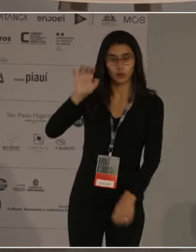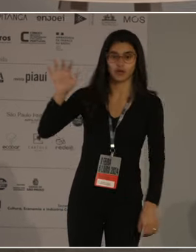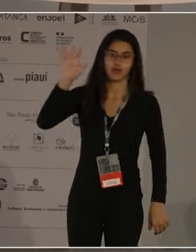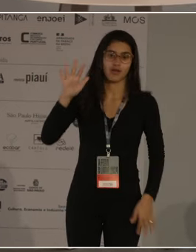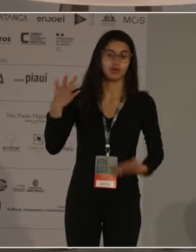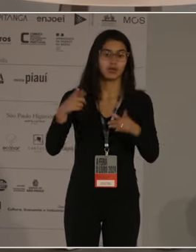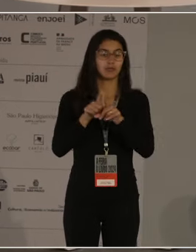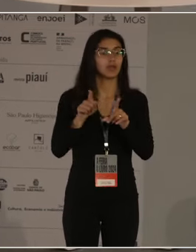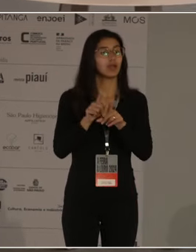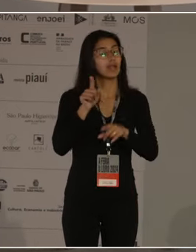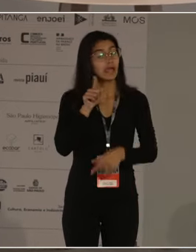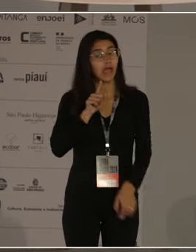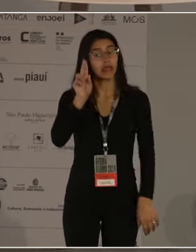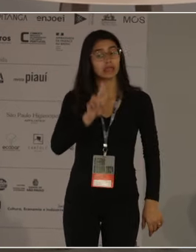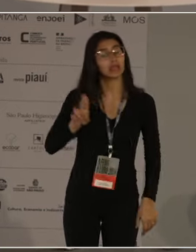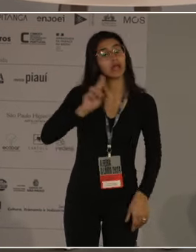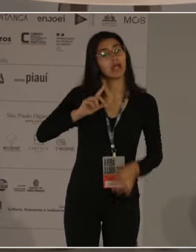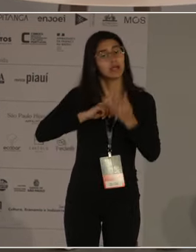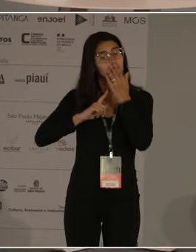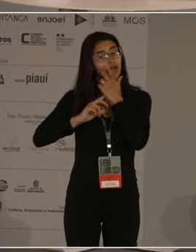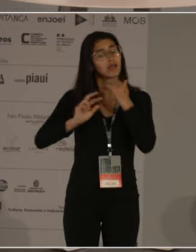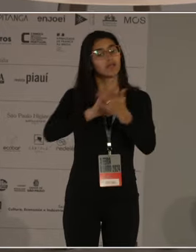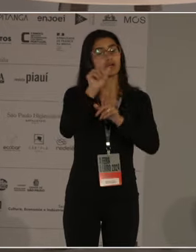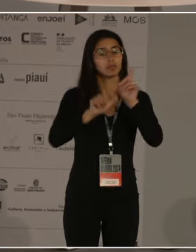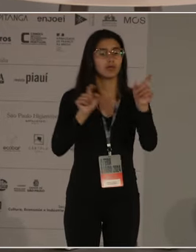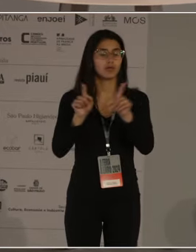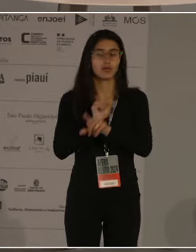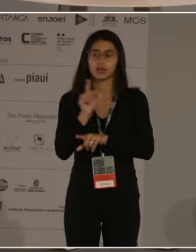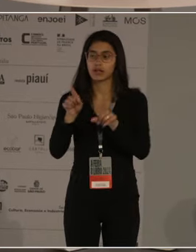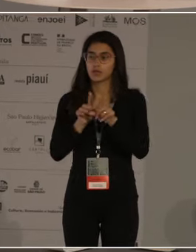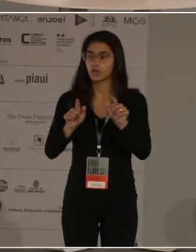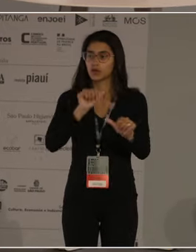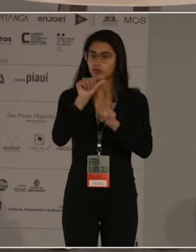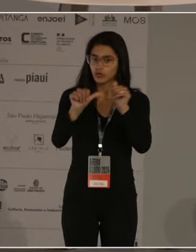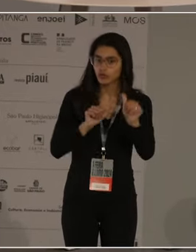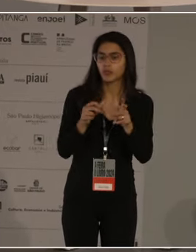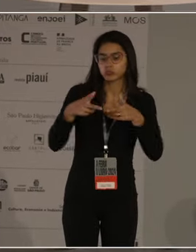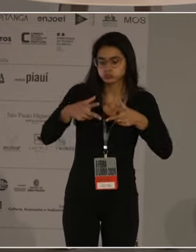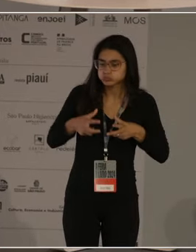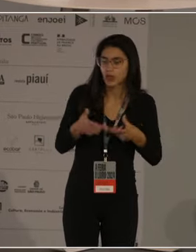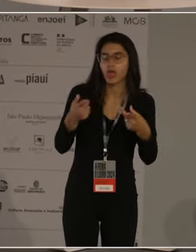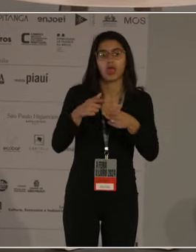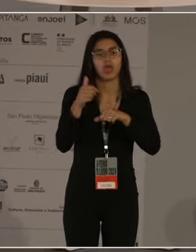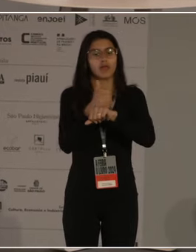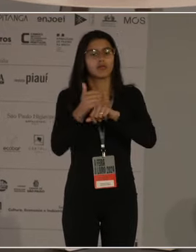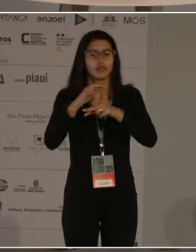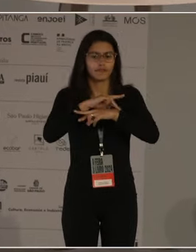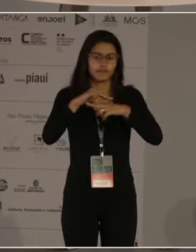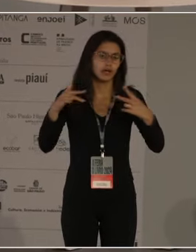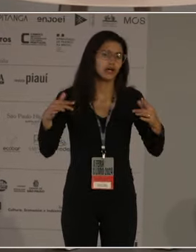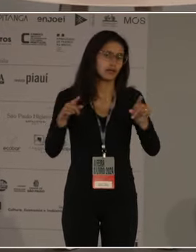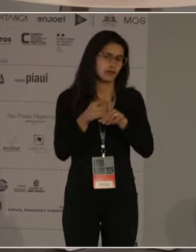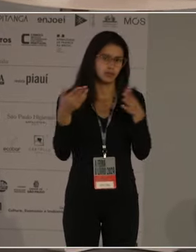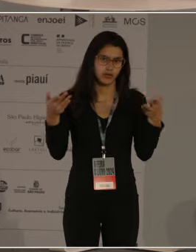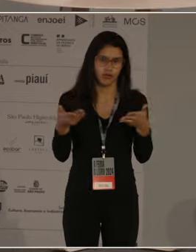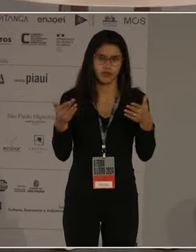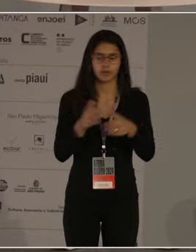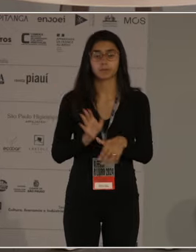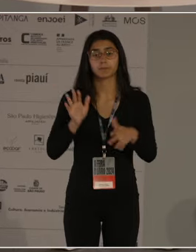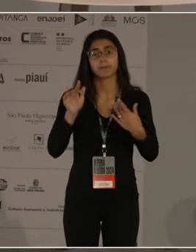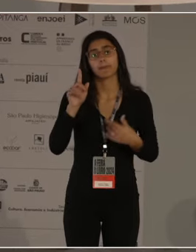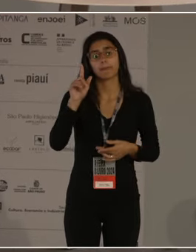essa universidade tem muita gente ali que virou arqueólogo ou outras profissões afins, né? Então,